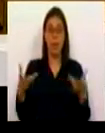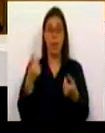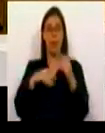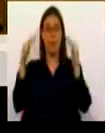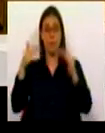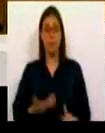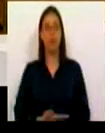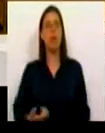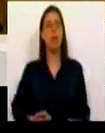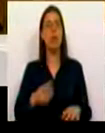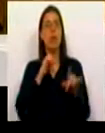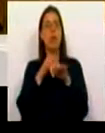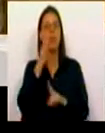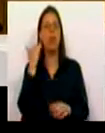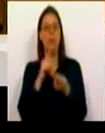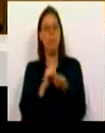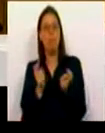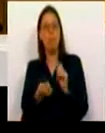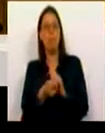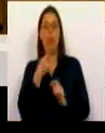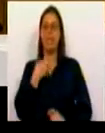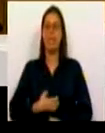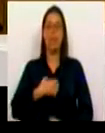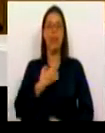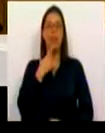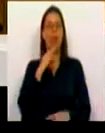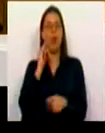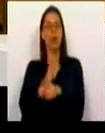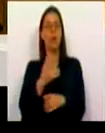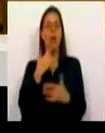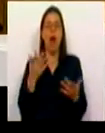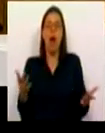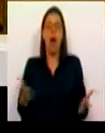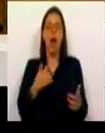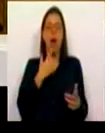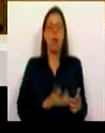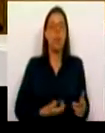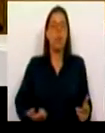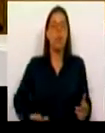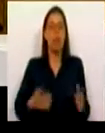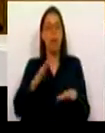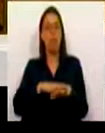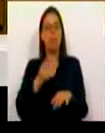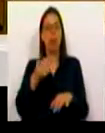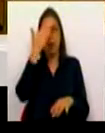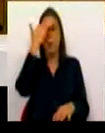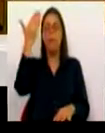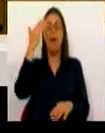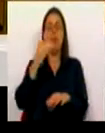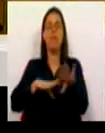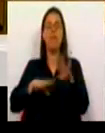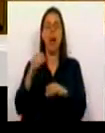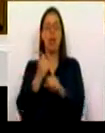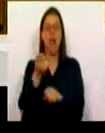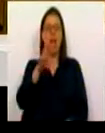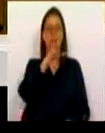diminuir o desemprego, o Sr. Deputado Passos Coelho já muda de interpretação. Já diz que a redução do desemprego é mérito do anterior governo. E, portanto,